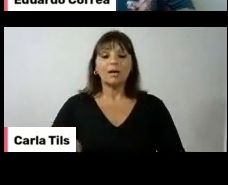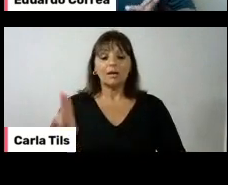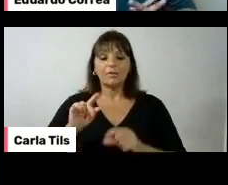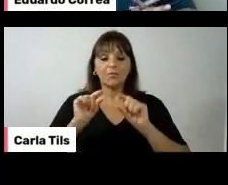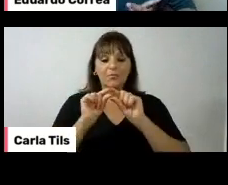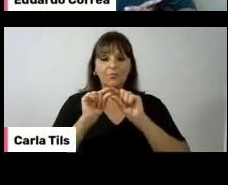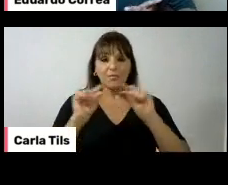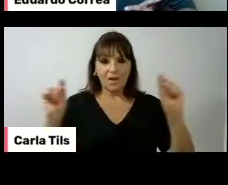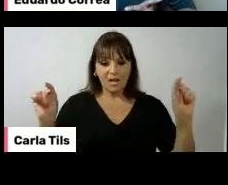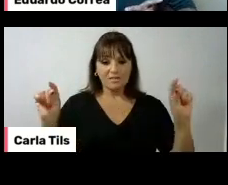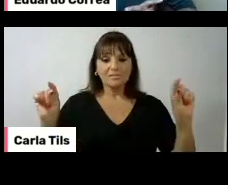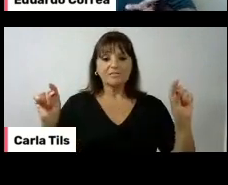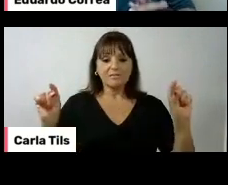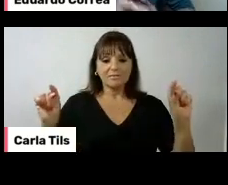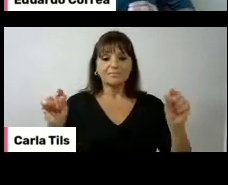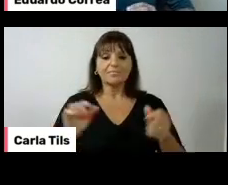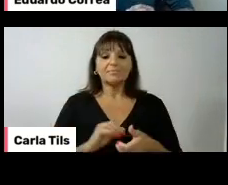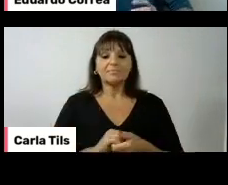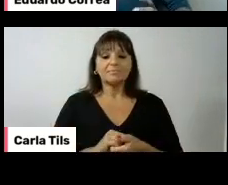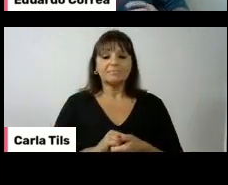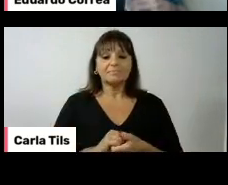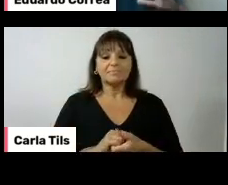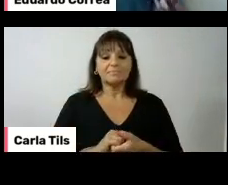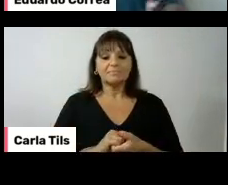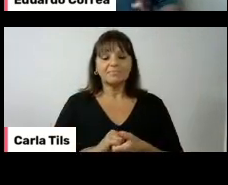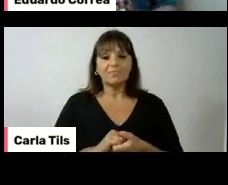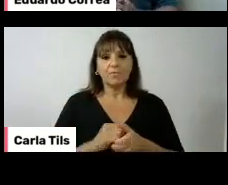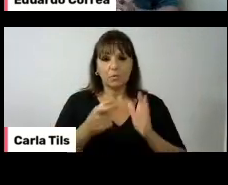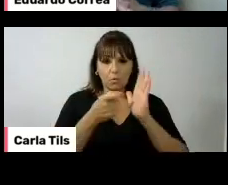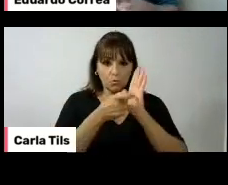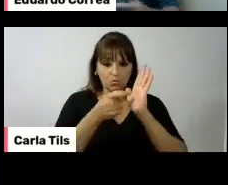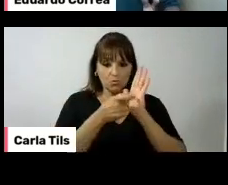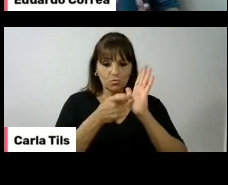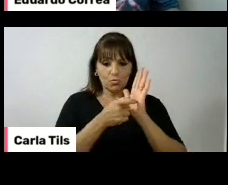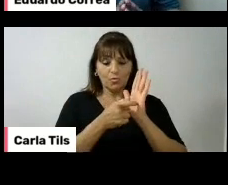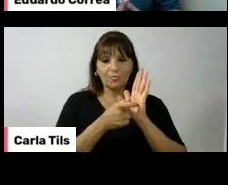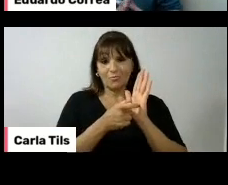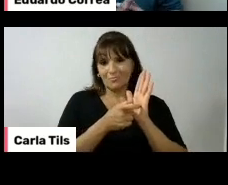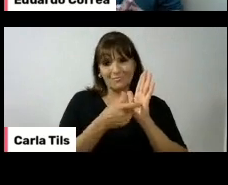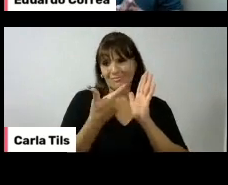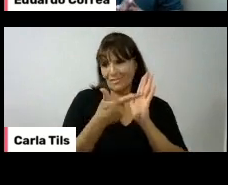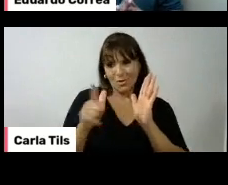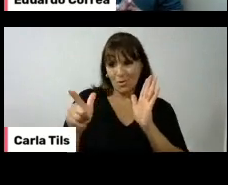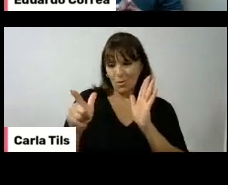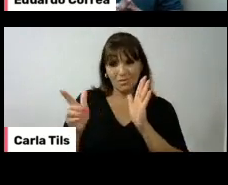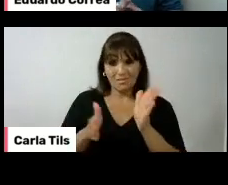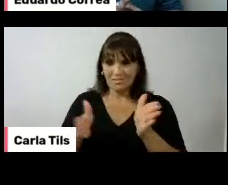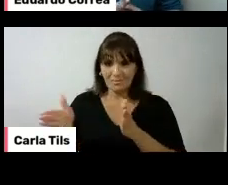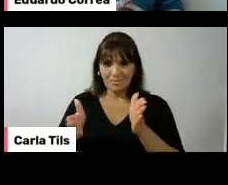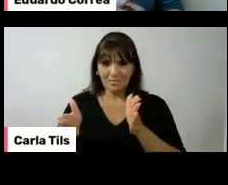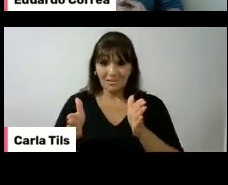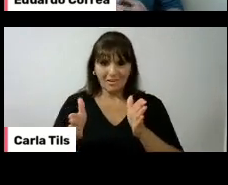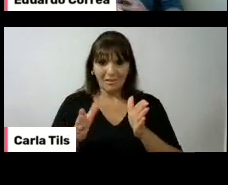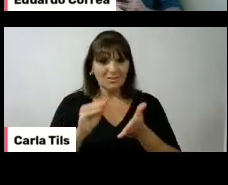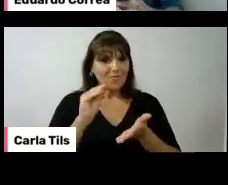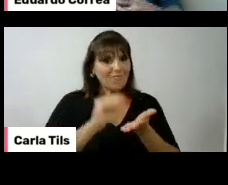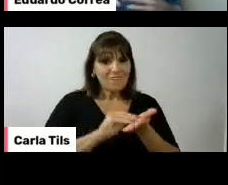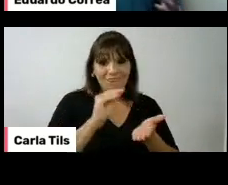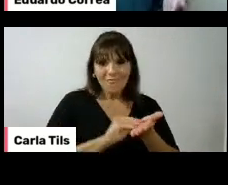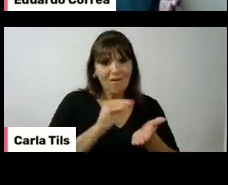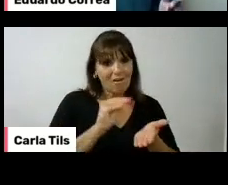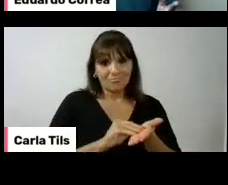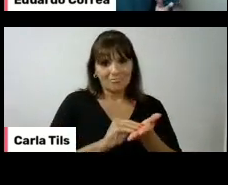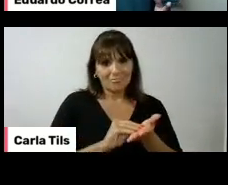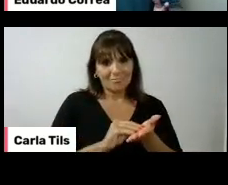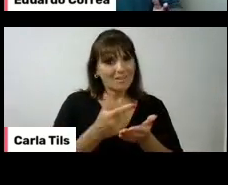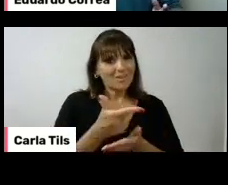muito, que eu escutei, que é: um software sem acessibilidade é um software incompleto. Se você pode ter a